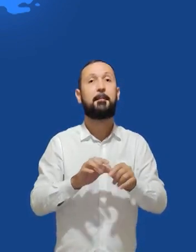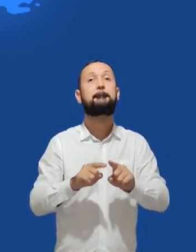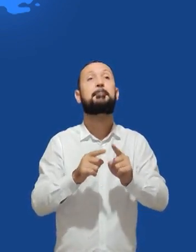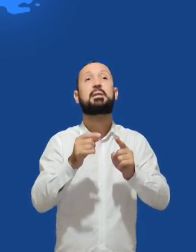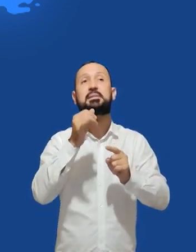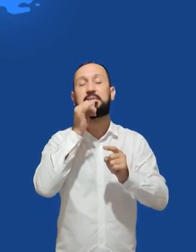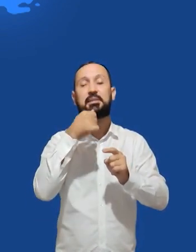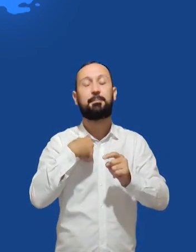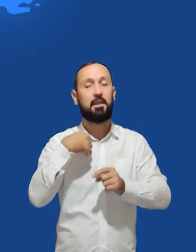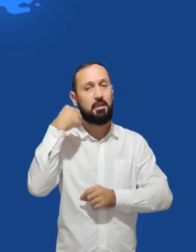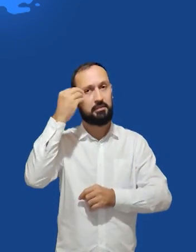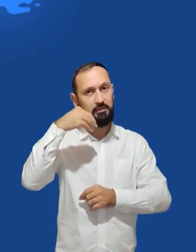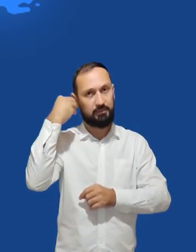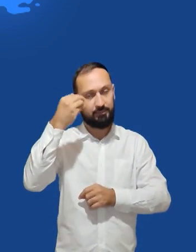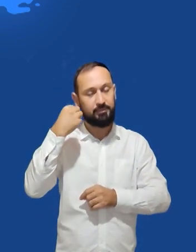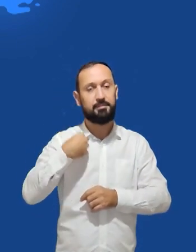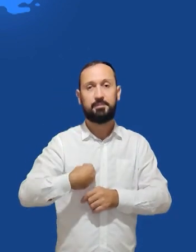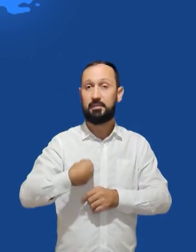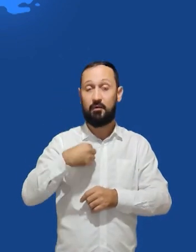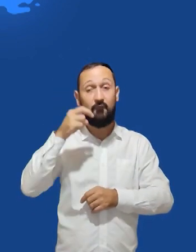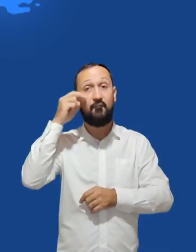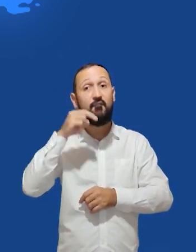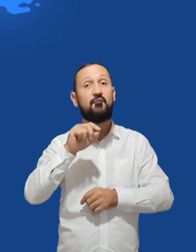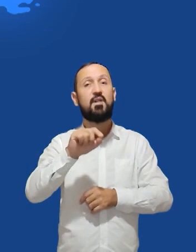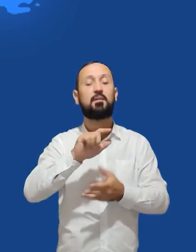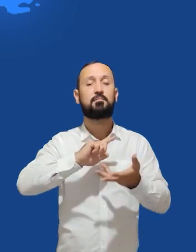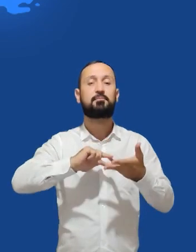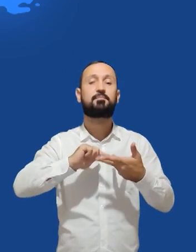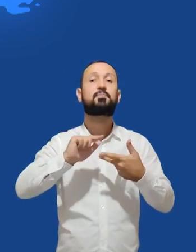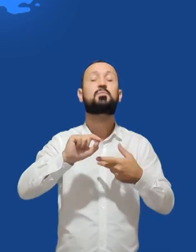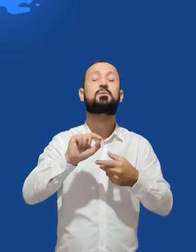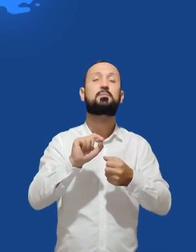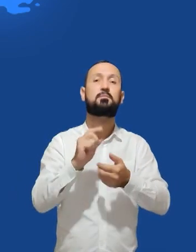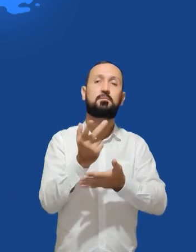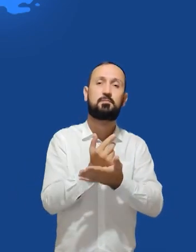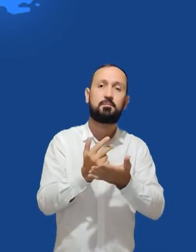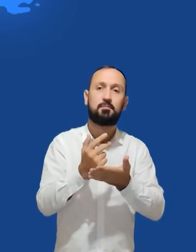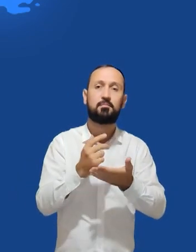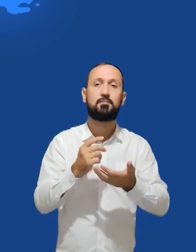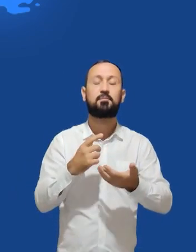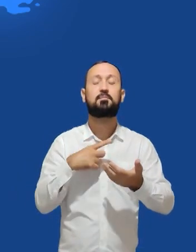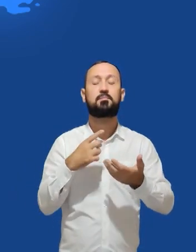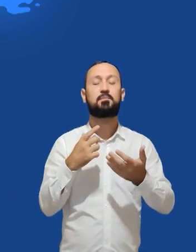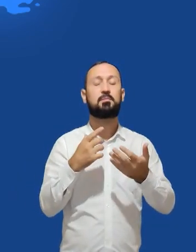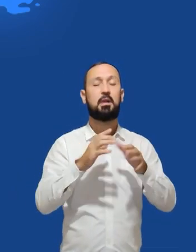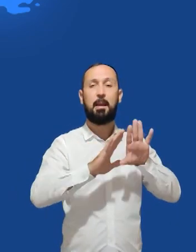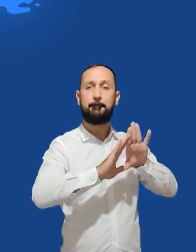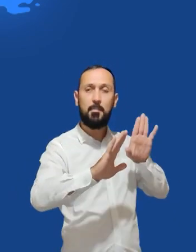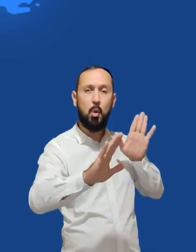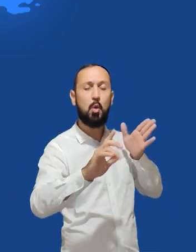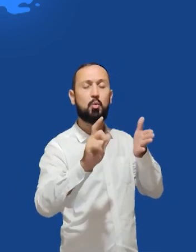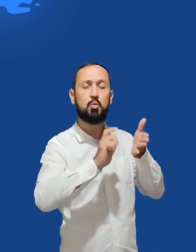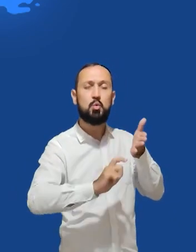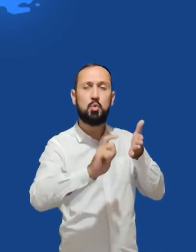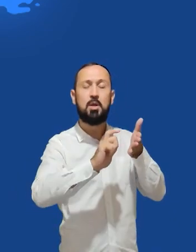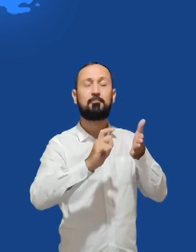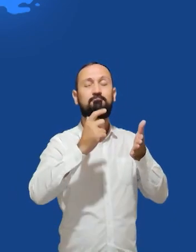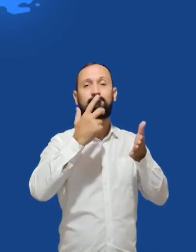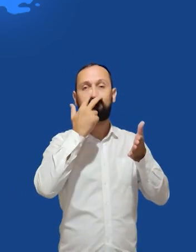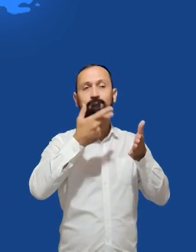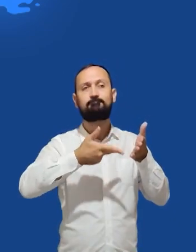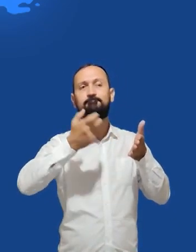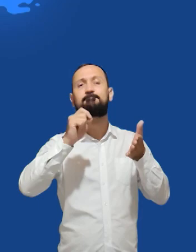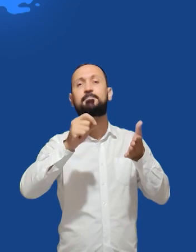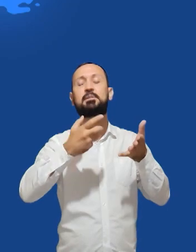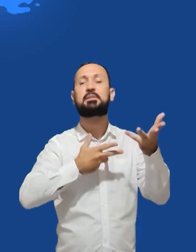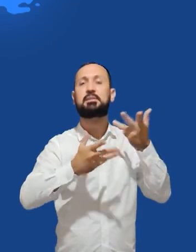né? Mas a minha experiência e vivência de ver as coisas que eu projetei, os muros